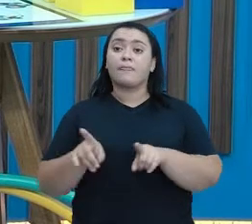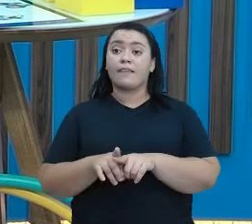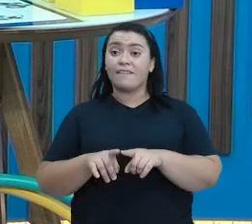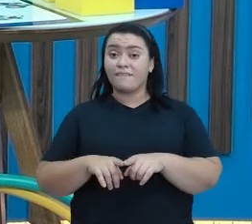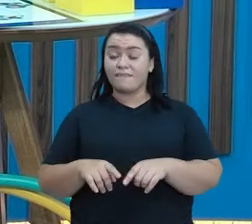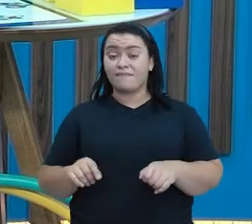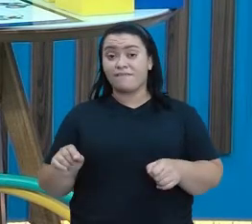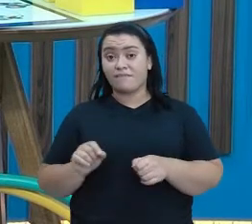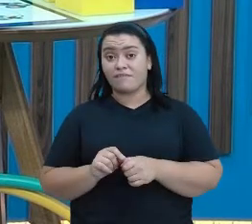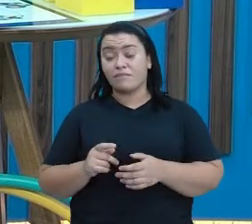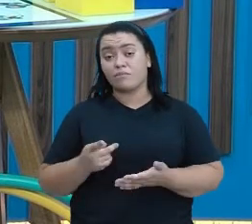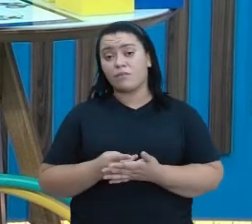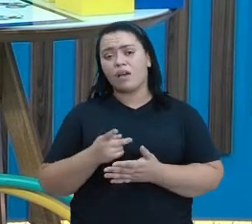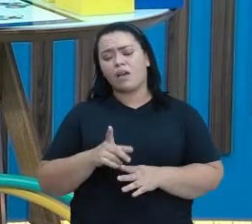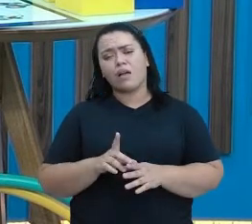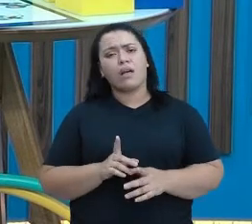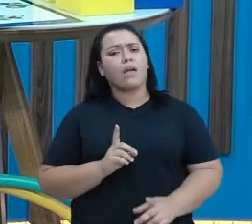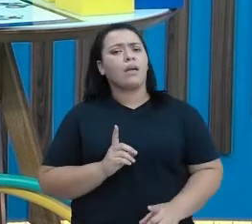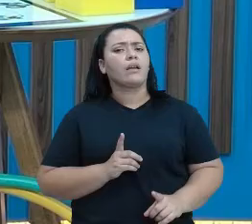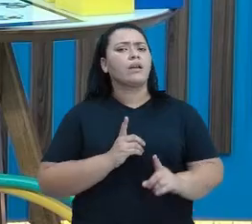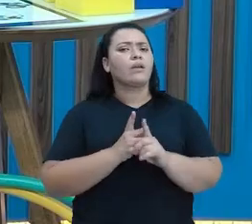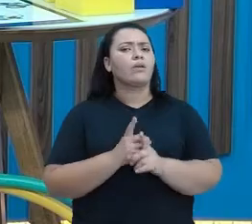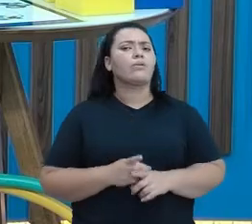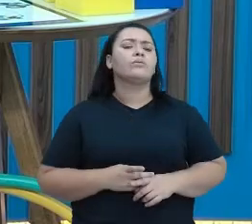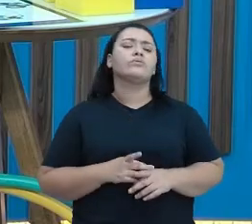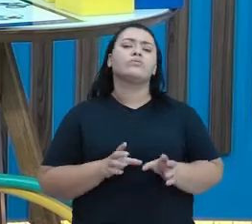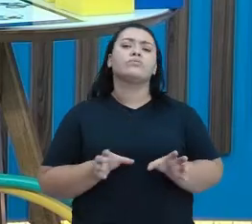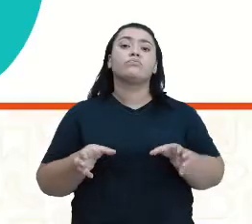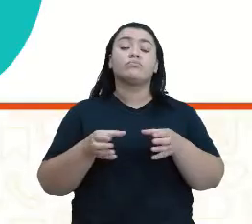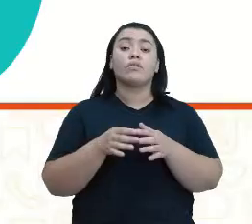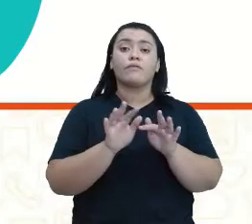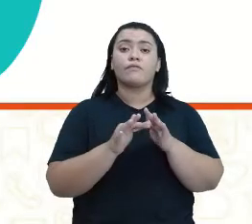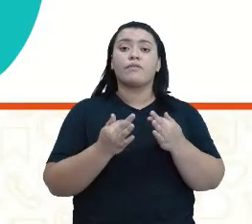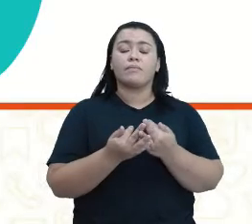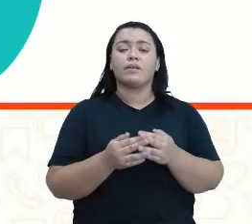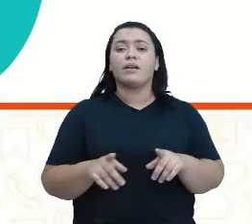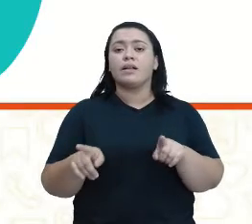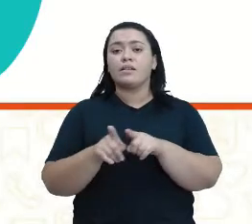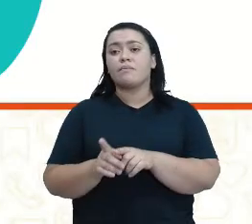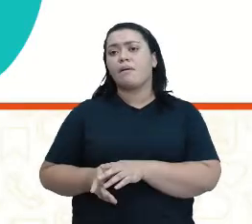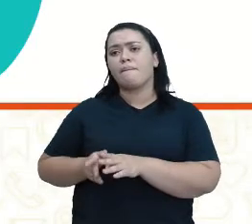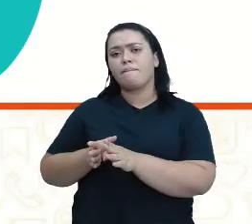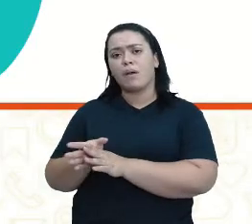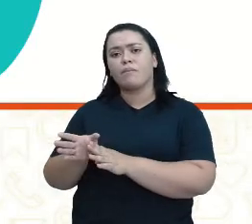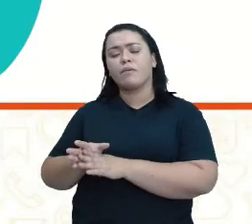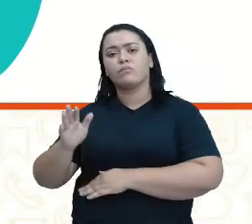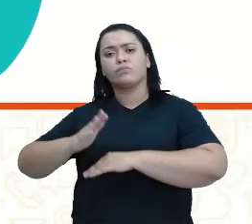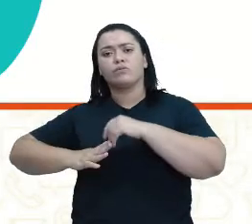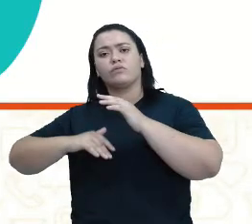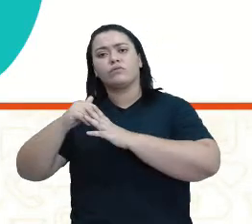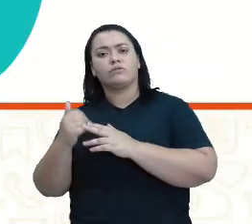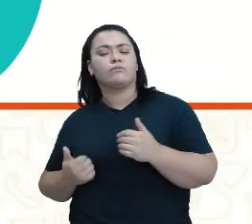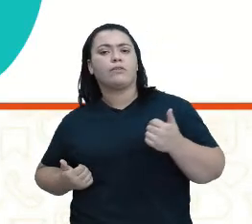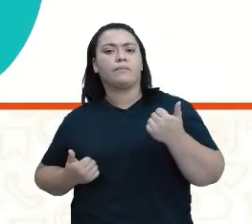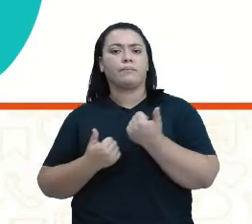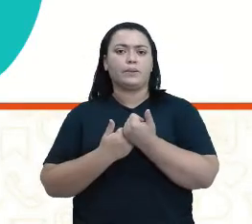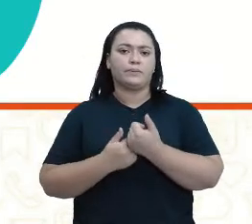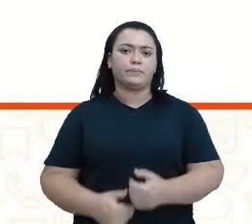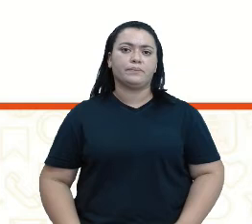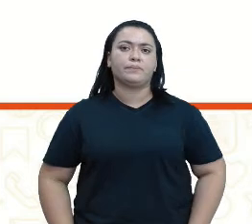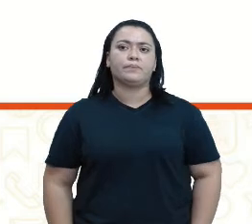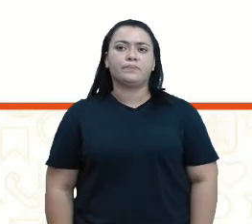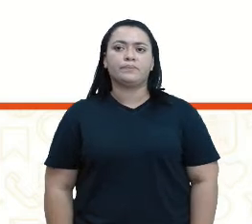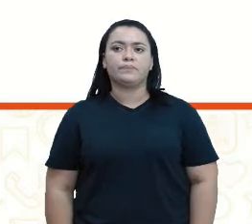realizar encontros periódicos com a família, a gente falou agora há pouco também, e orientar os profissionais de apoio, a gente também falou sobre isso.